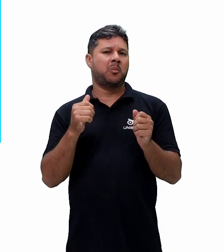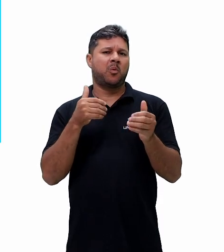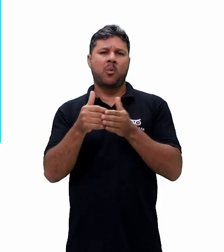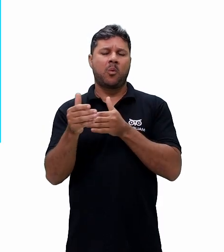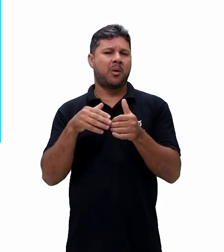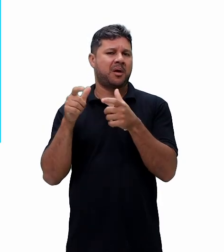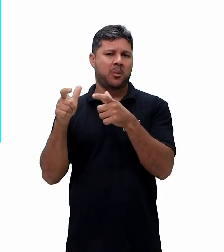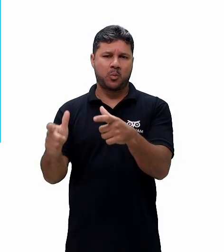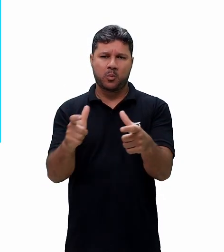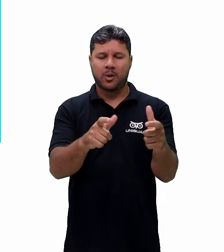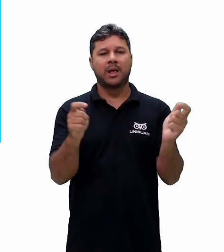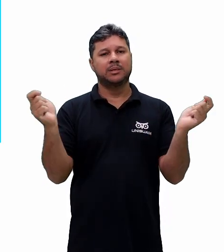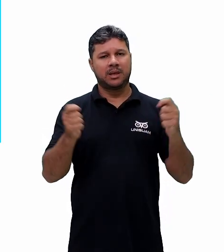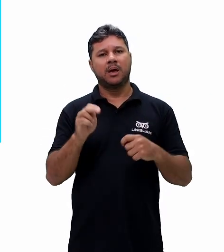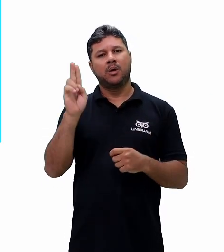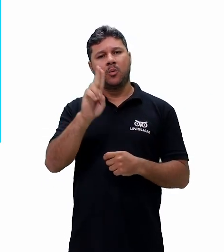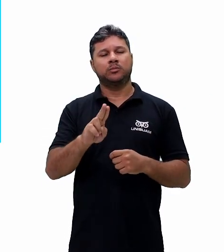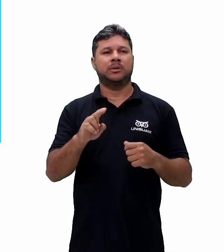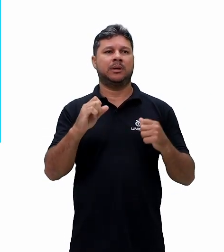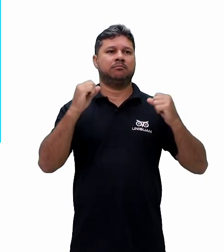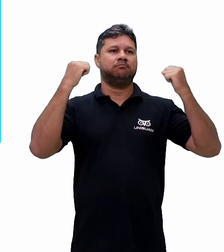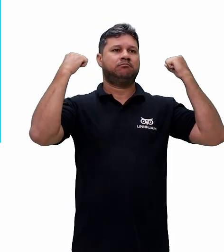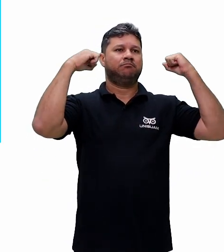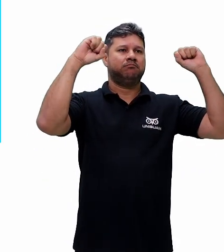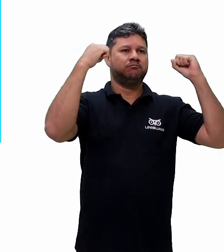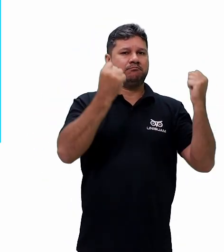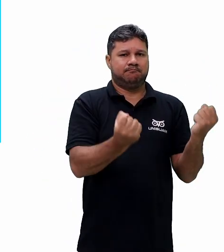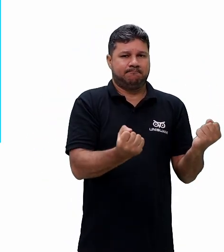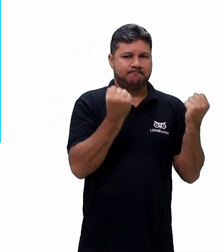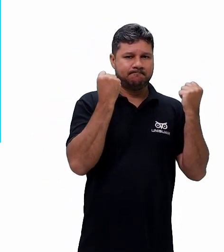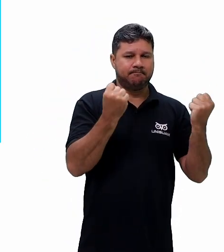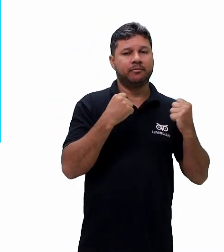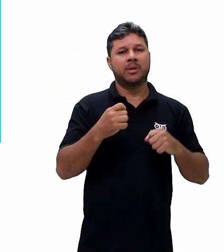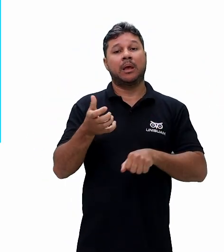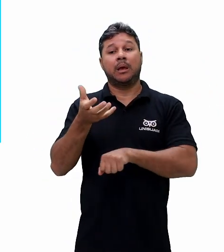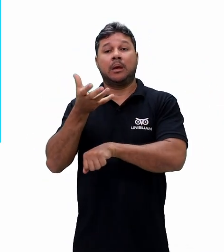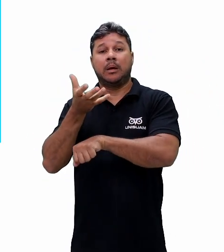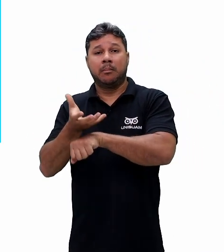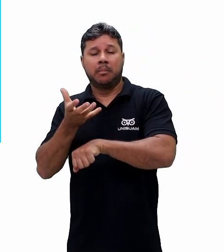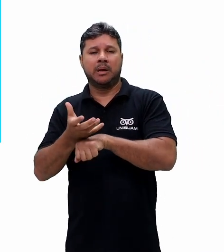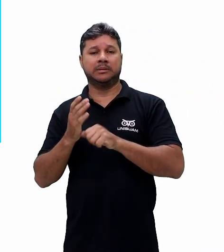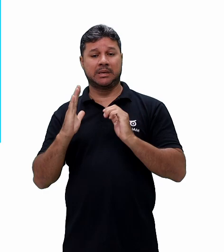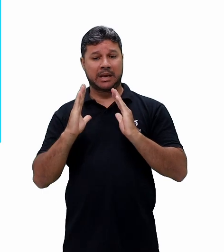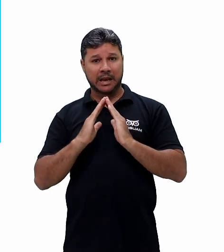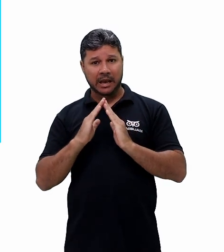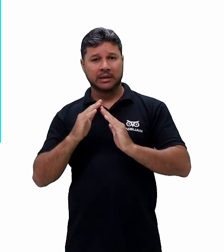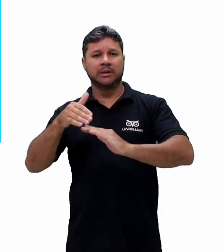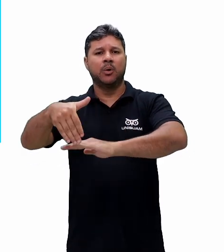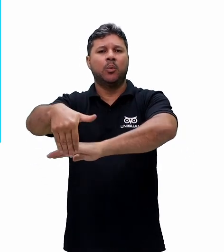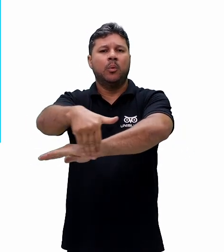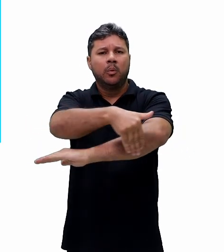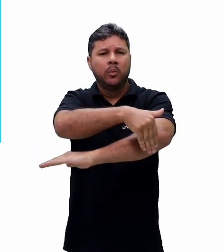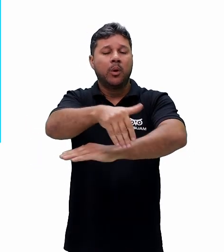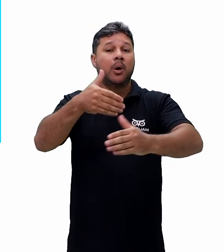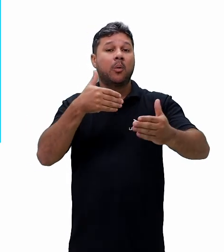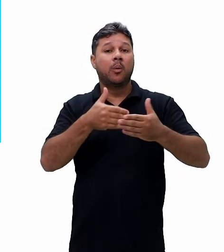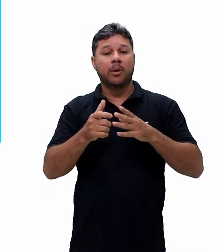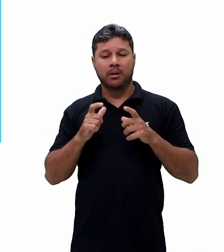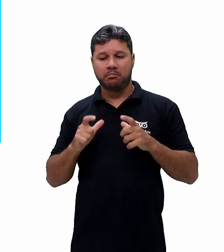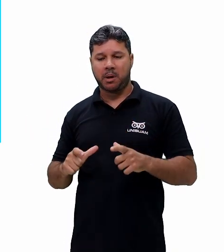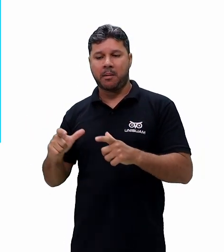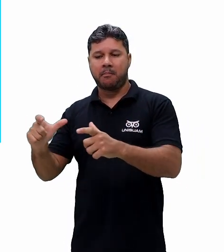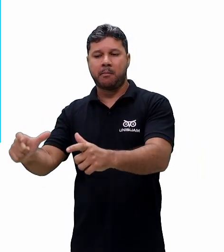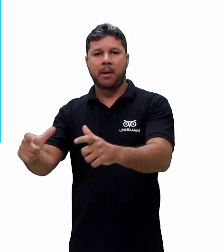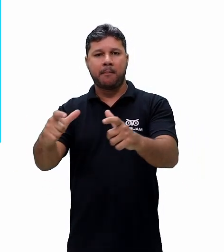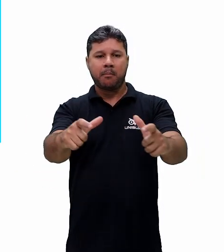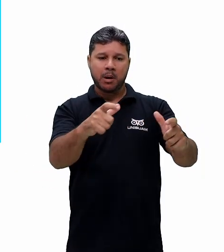realizá-los em qualquer lugar, na academia, em uma praça pública, em casa, na rua, em qualquer